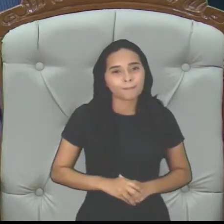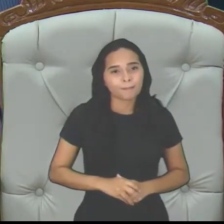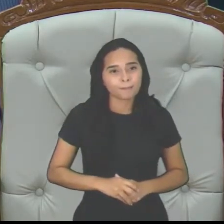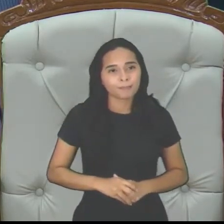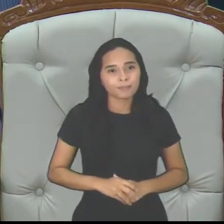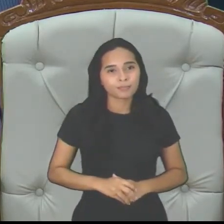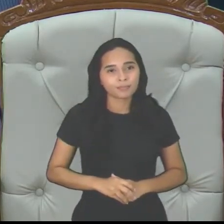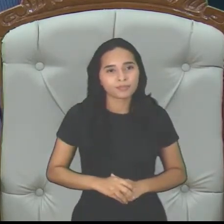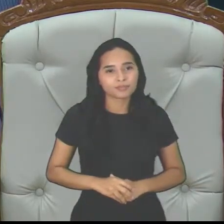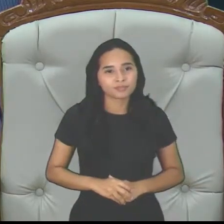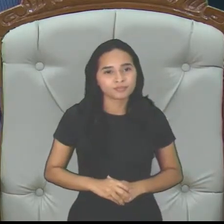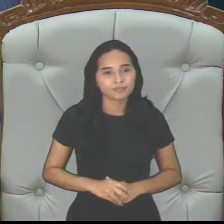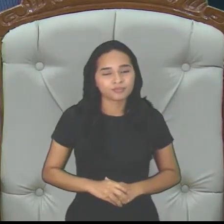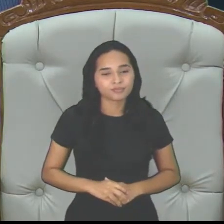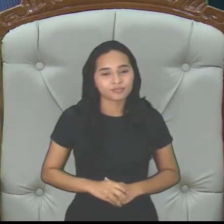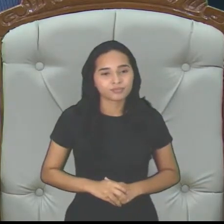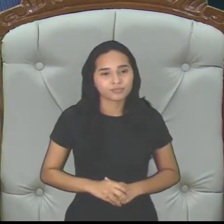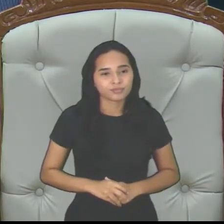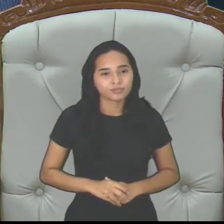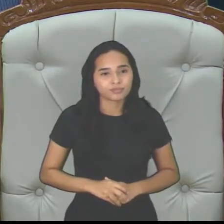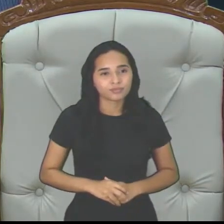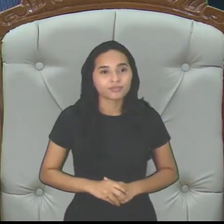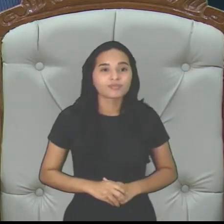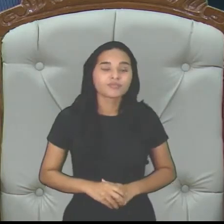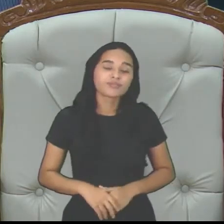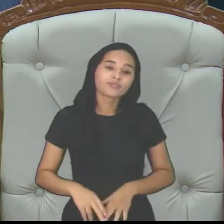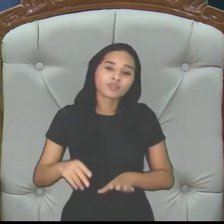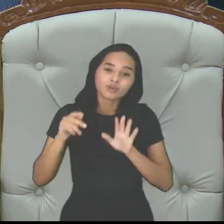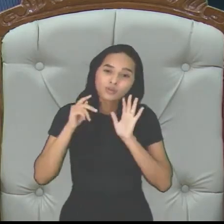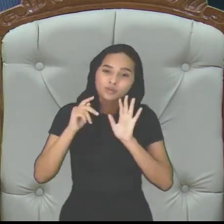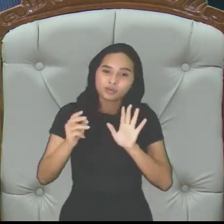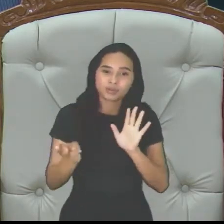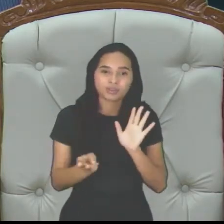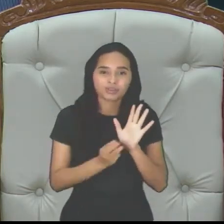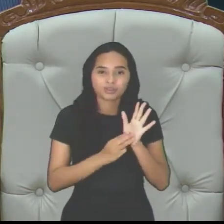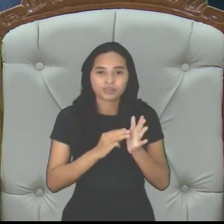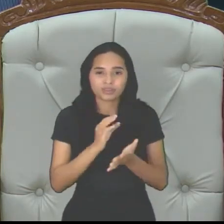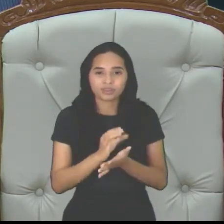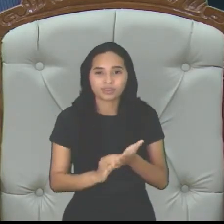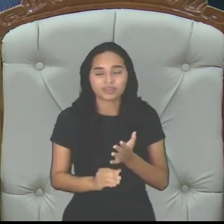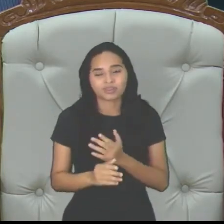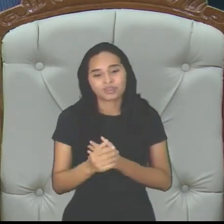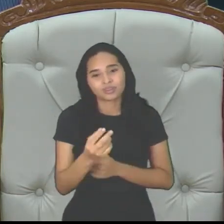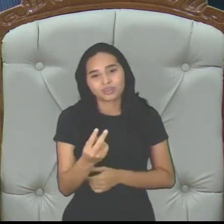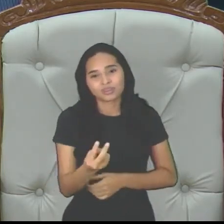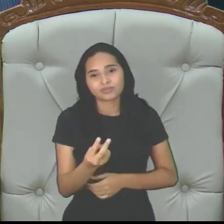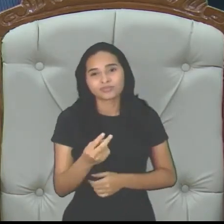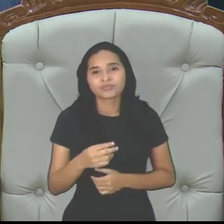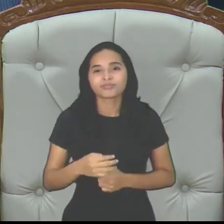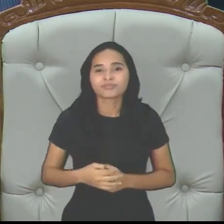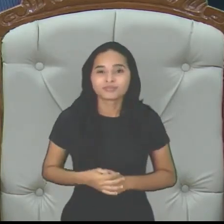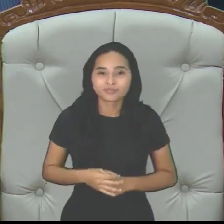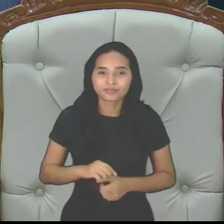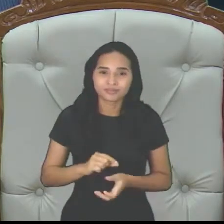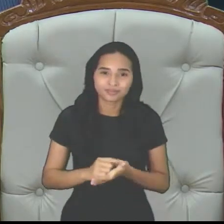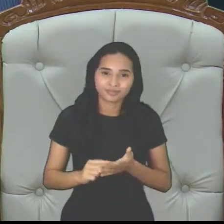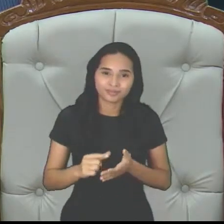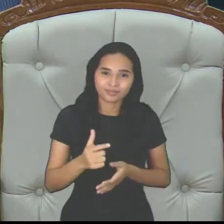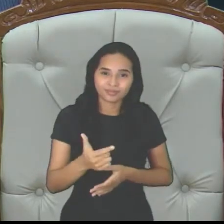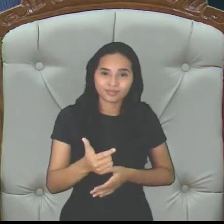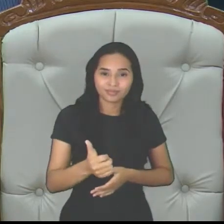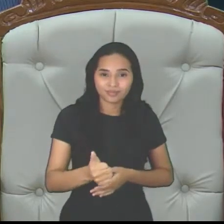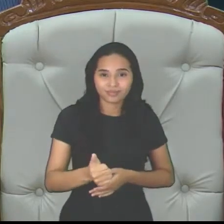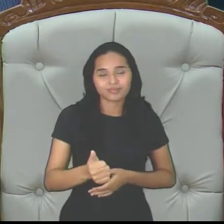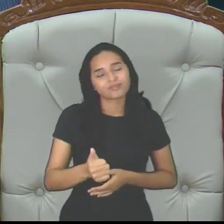Glória a Jesus. É o próprio profeta Daniel, no capítulo 2, versículo 21, vai falar